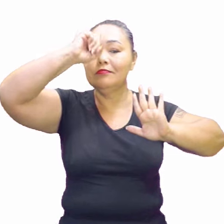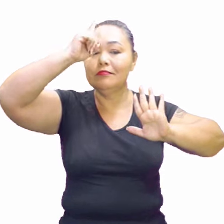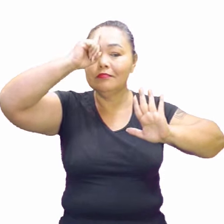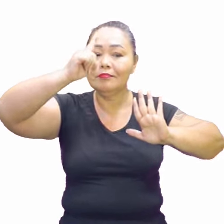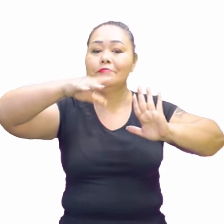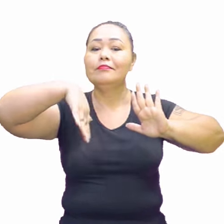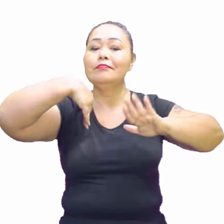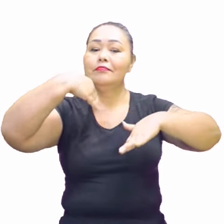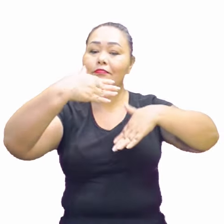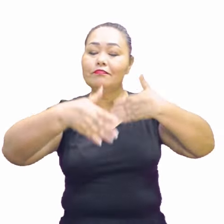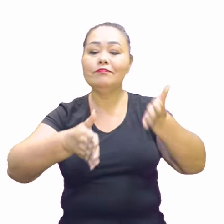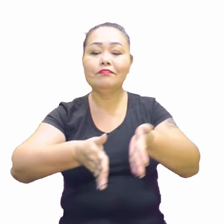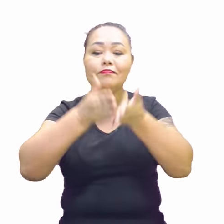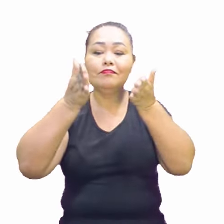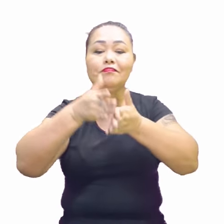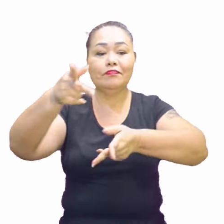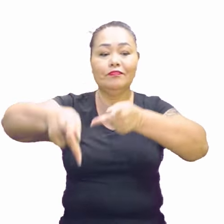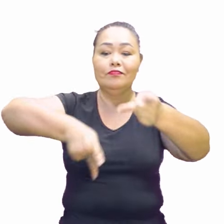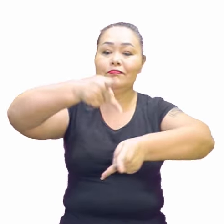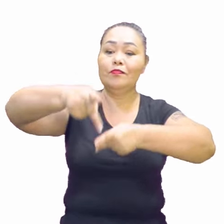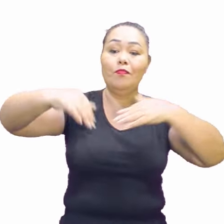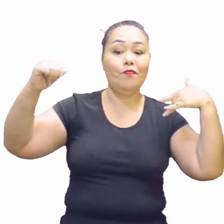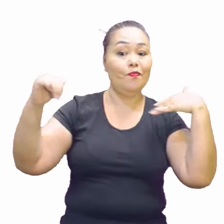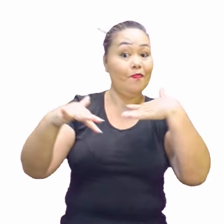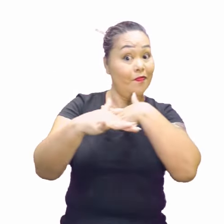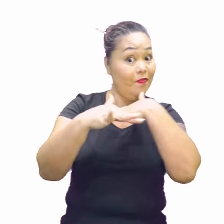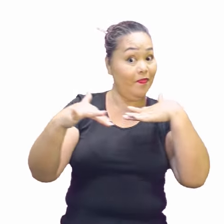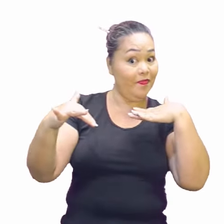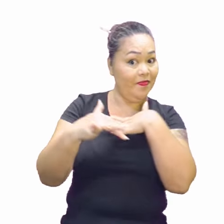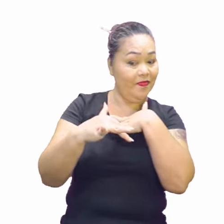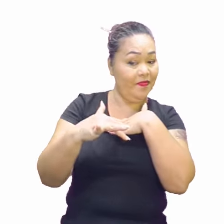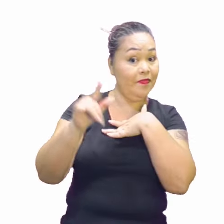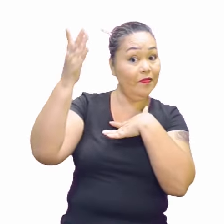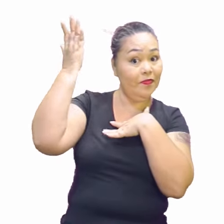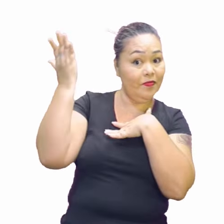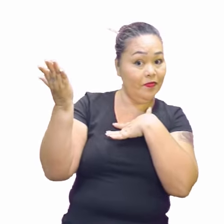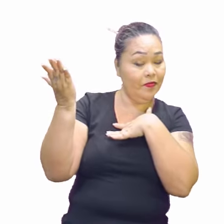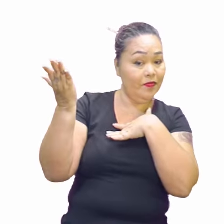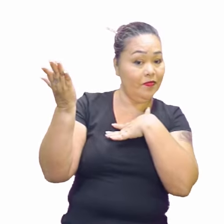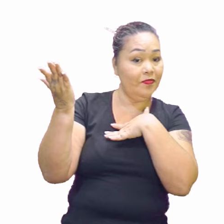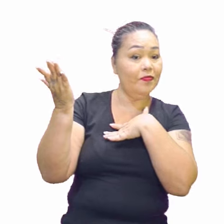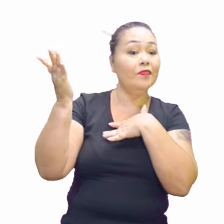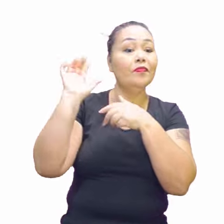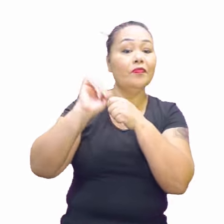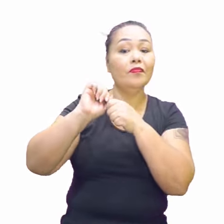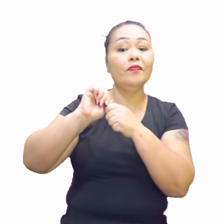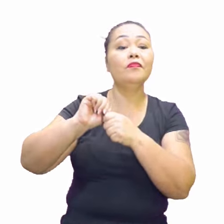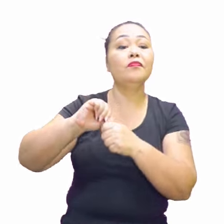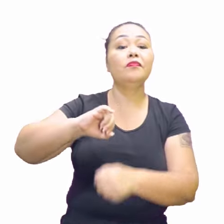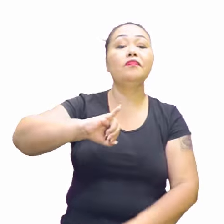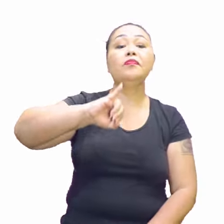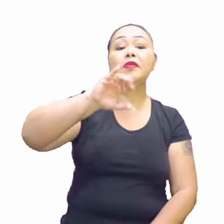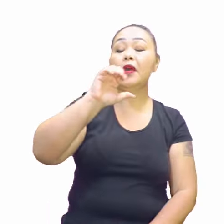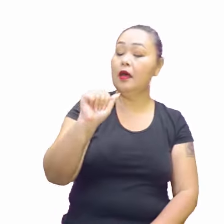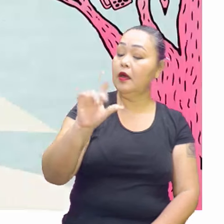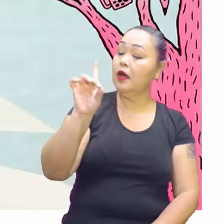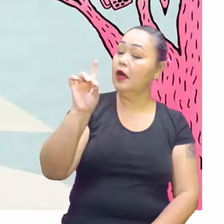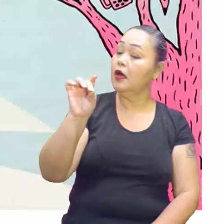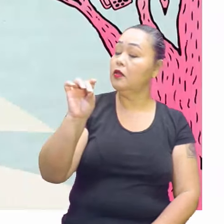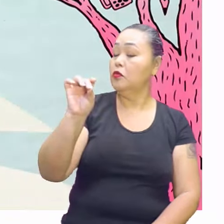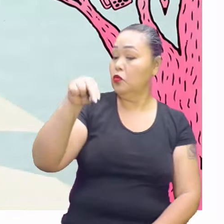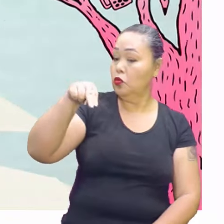camadas mais pobres da população urbana. Então tá aí um pouquinho sobre o nosso Adoniran.